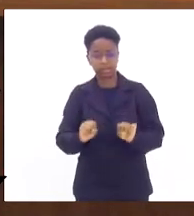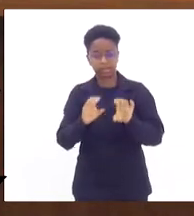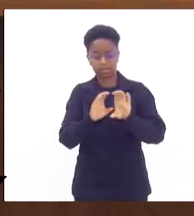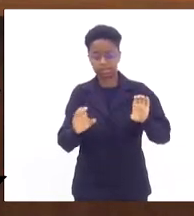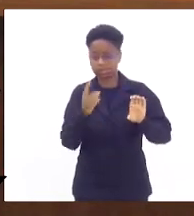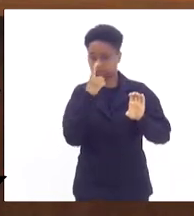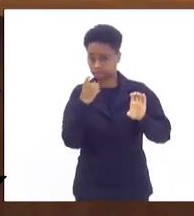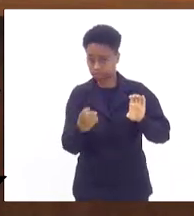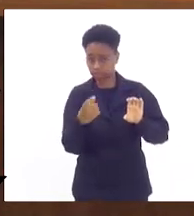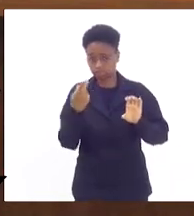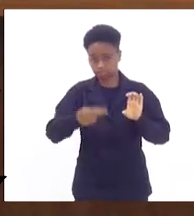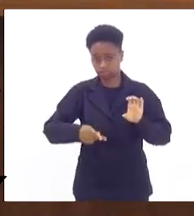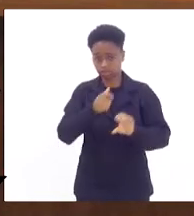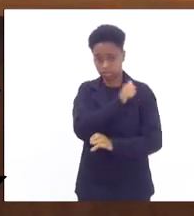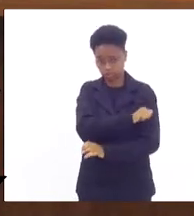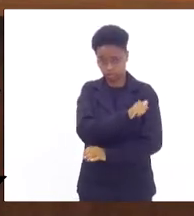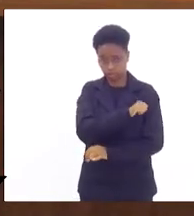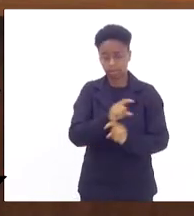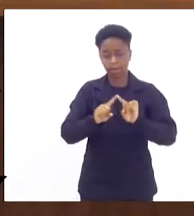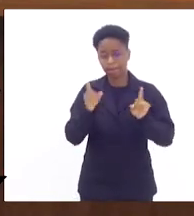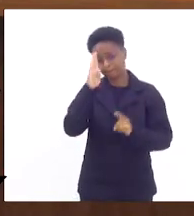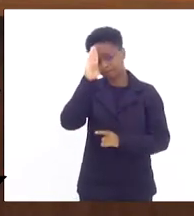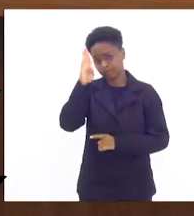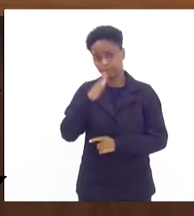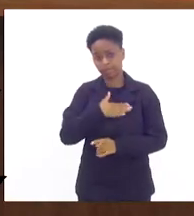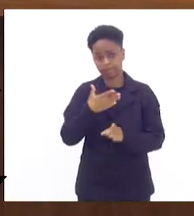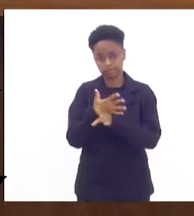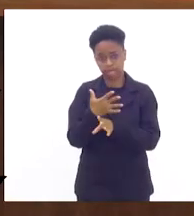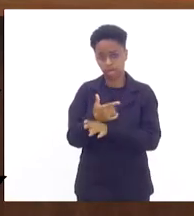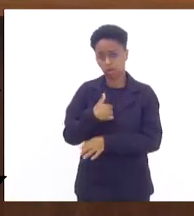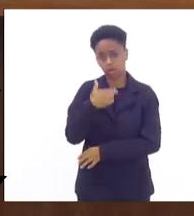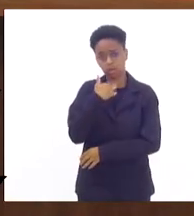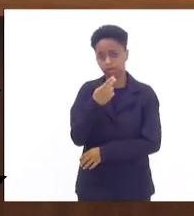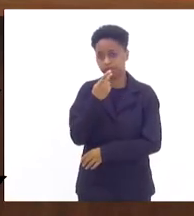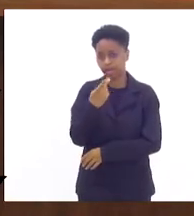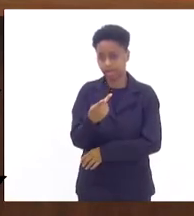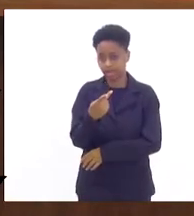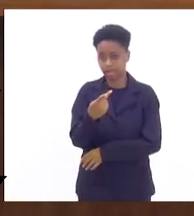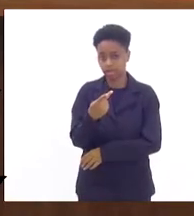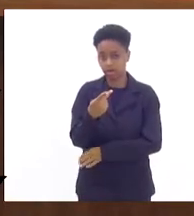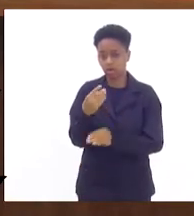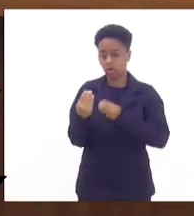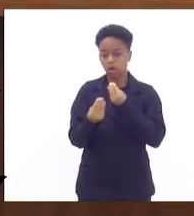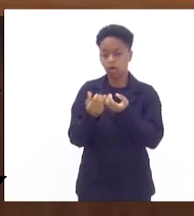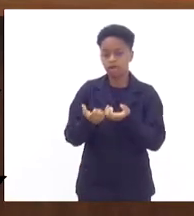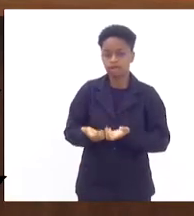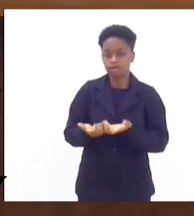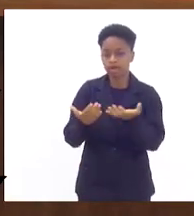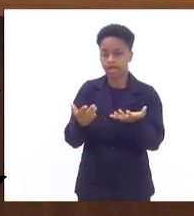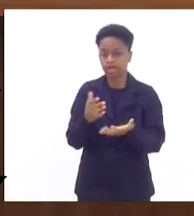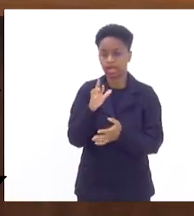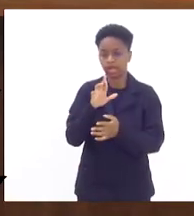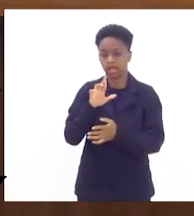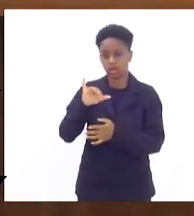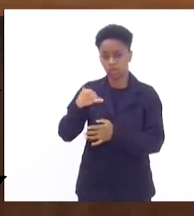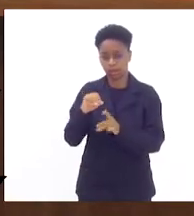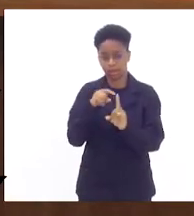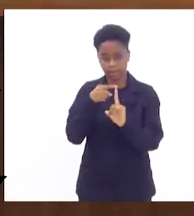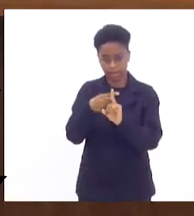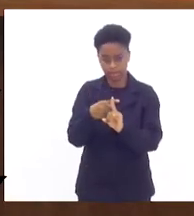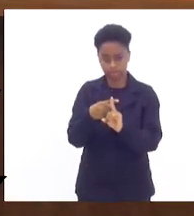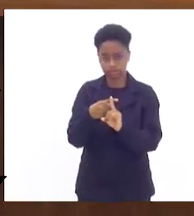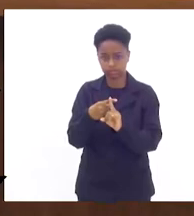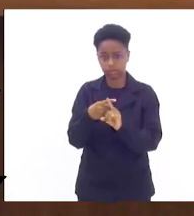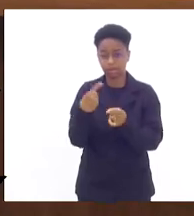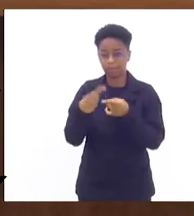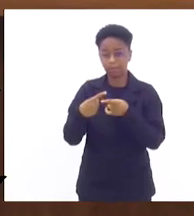mas, especificamente, no município de Macuco, eu não posso falar do serviço que a Rio Mais Saneamento vem prestando. A